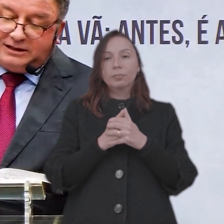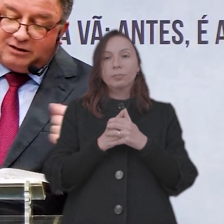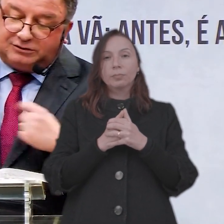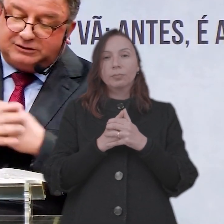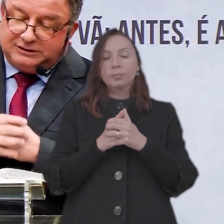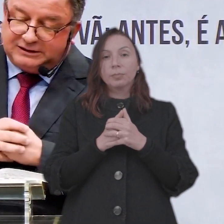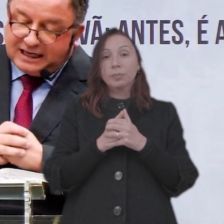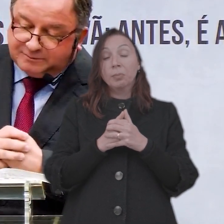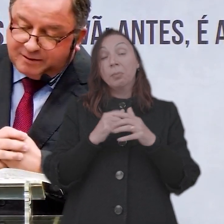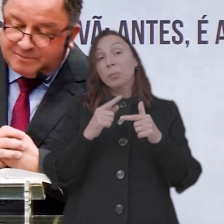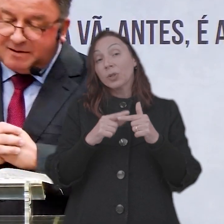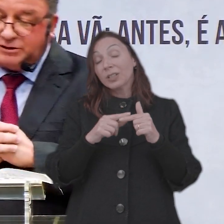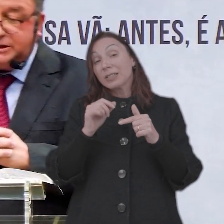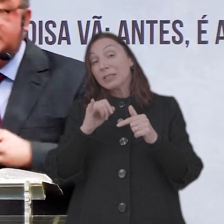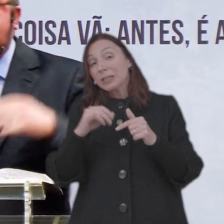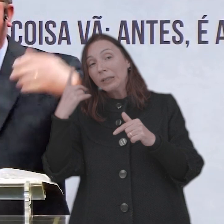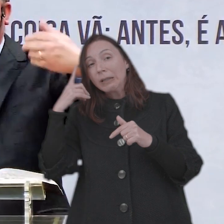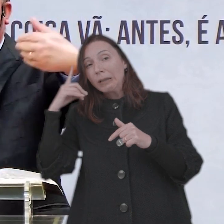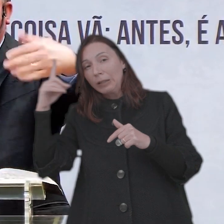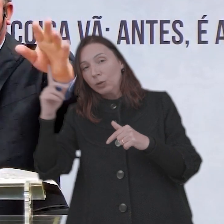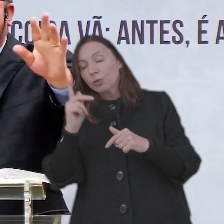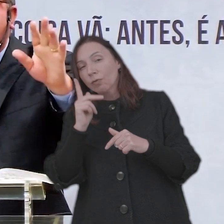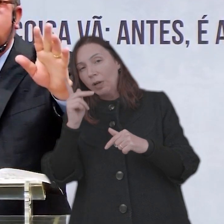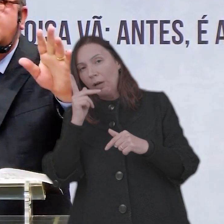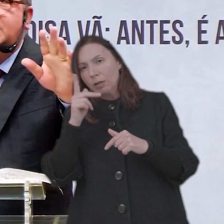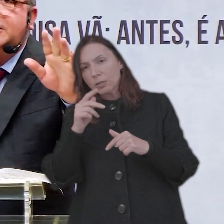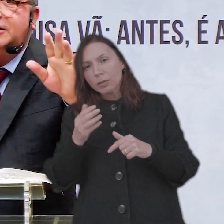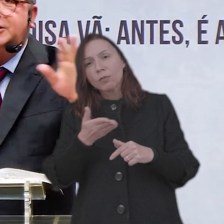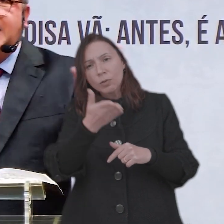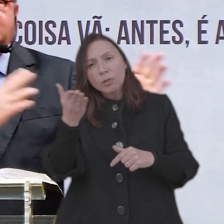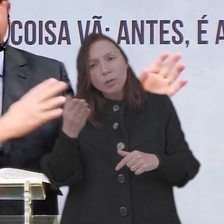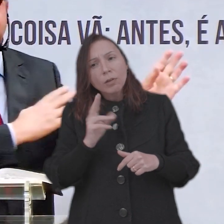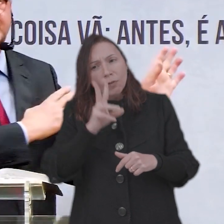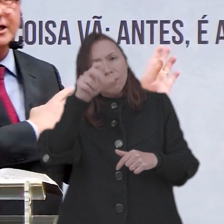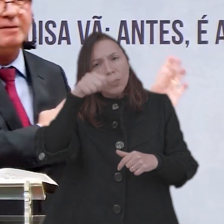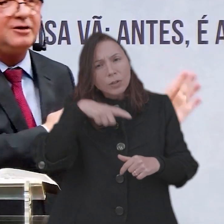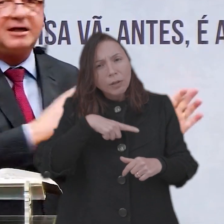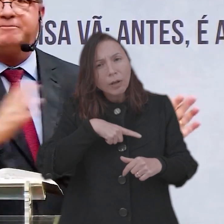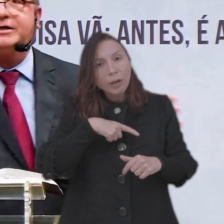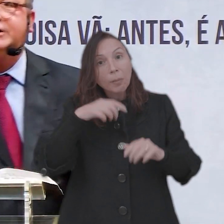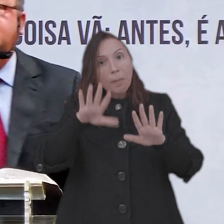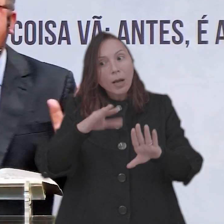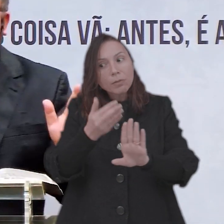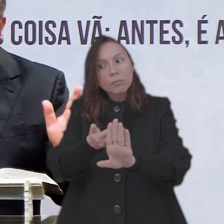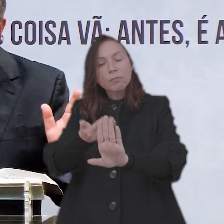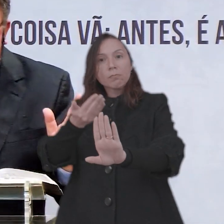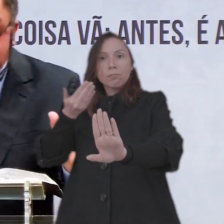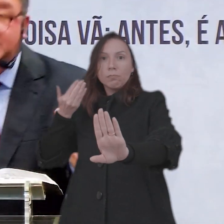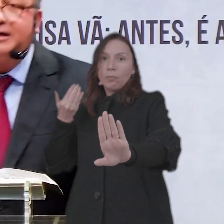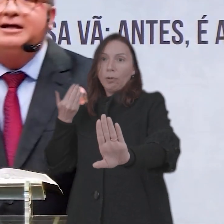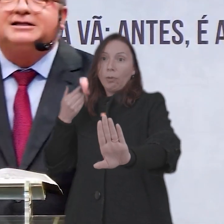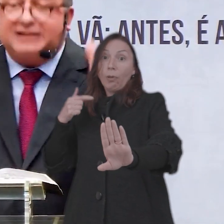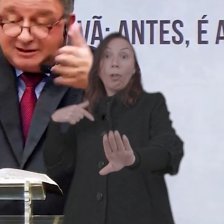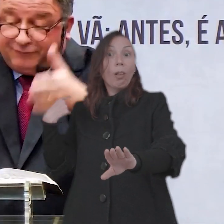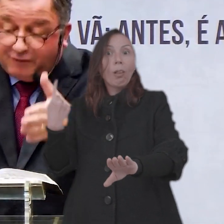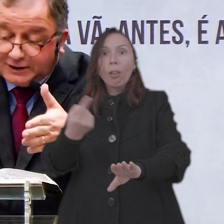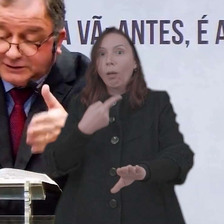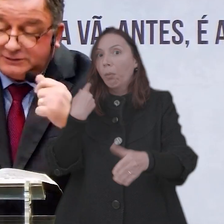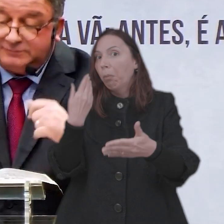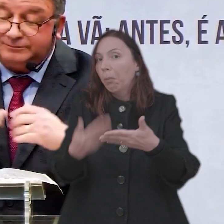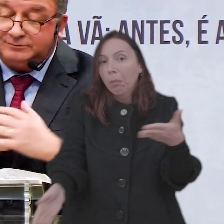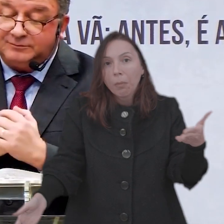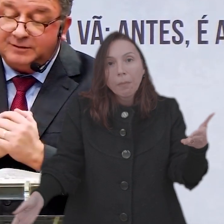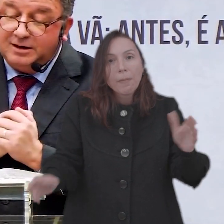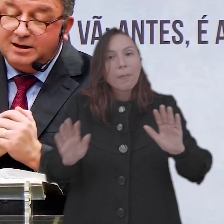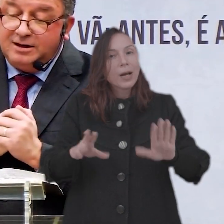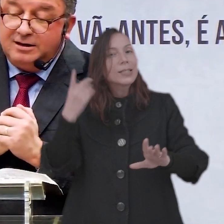Porque se Deus dissesse para mim e para você, sede fortes, e tirasse o time de campo, nós estávamos perdidos. Mas ele diz assim, sede